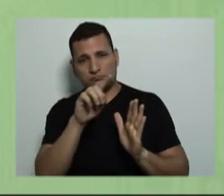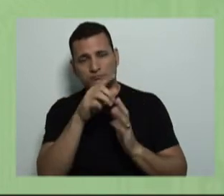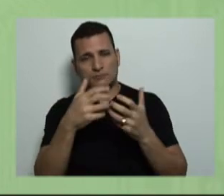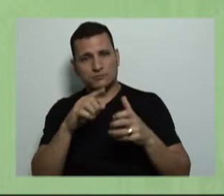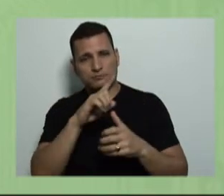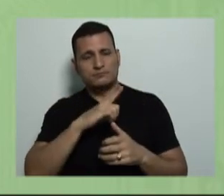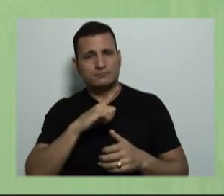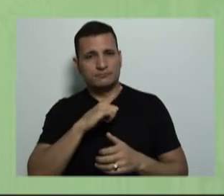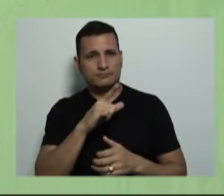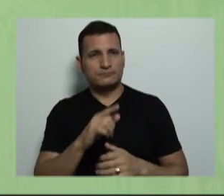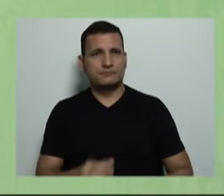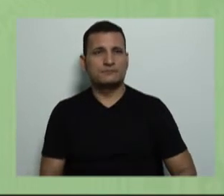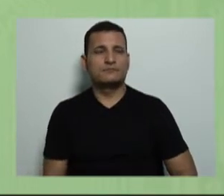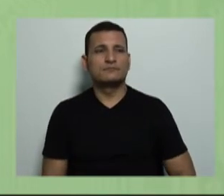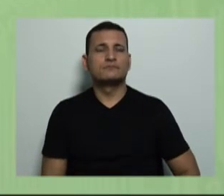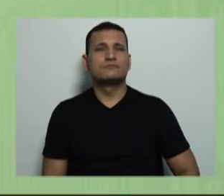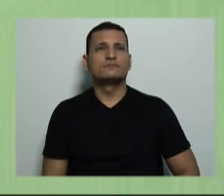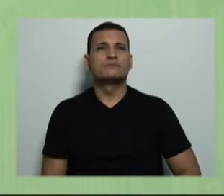certo?